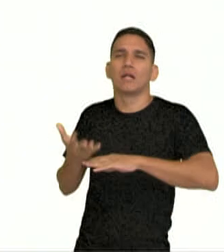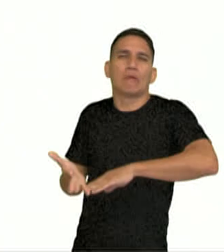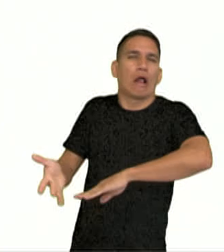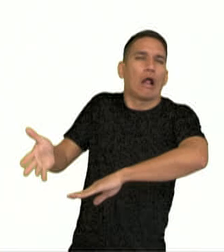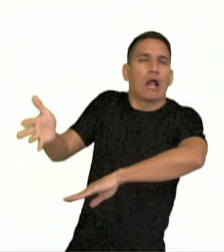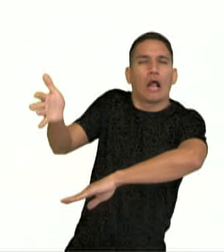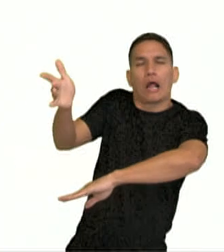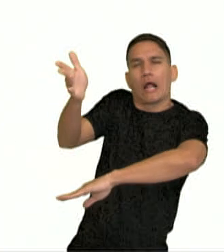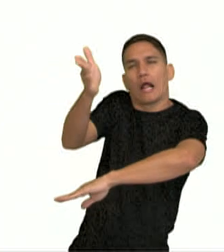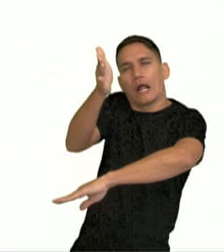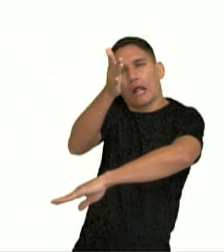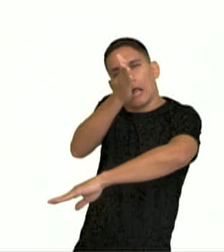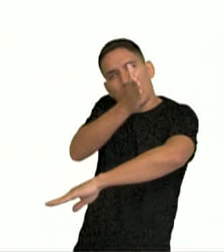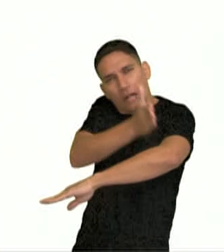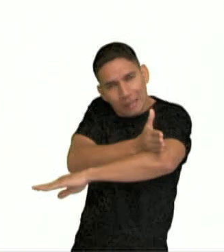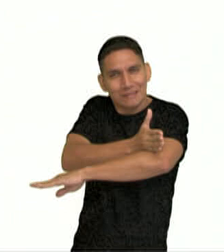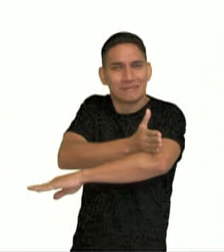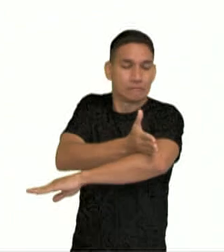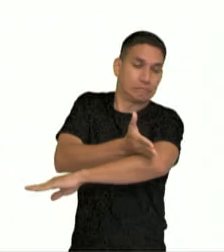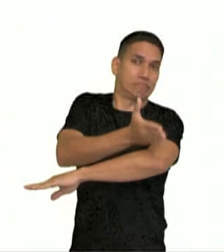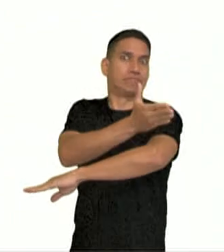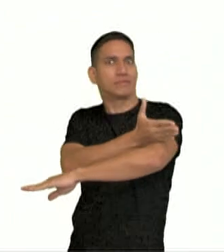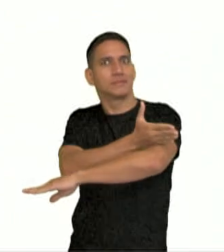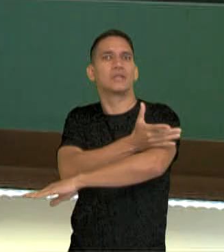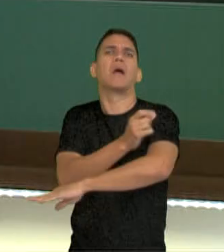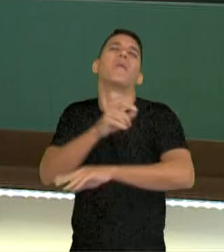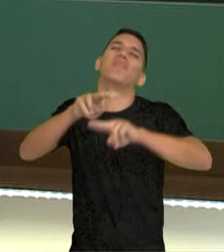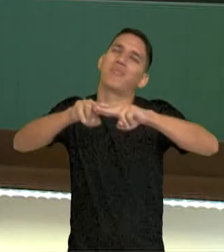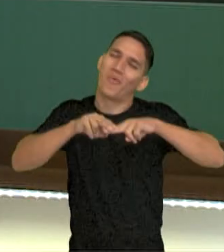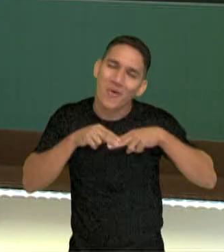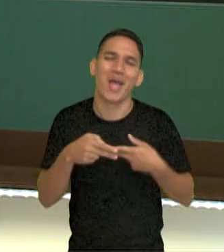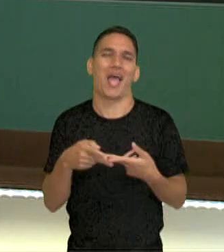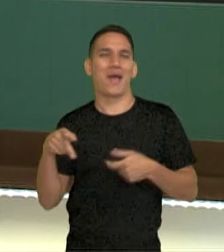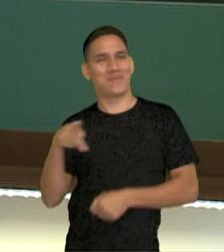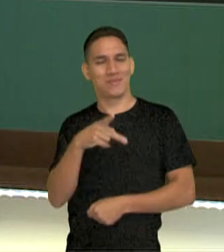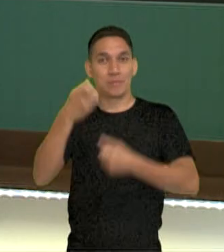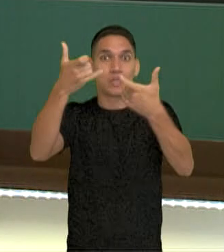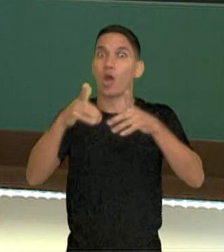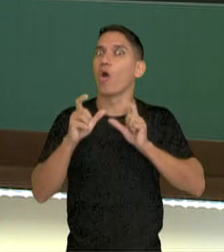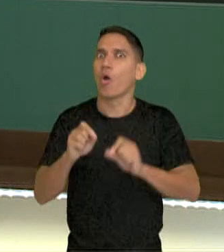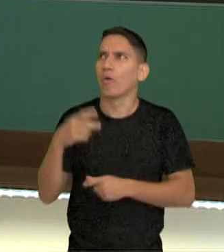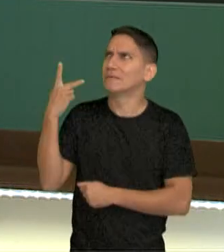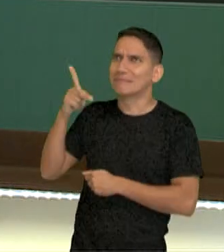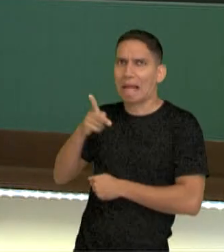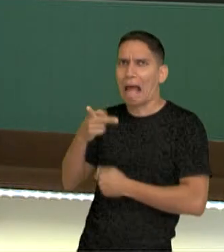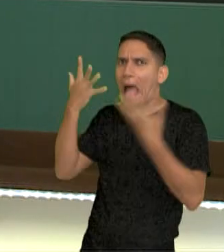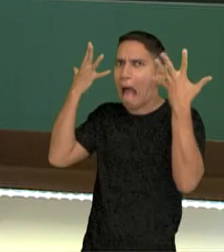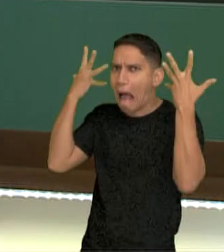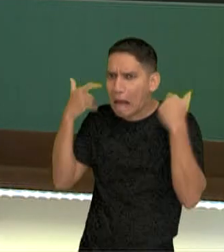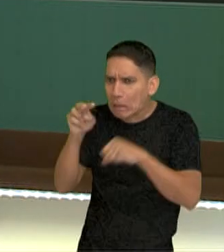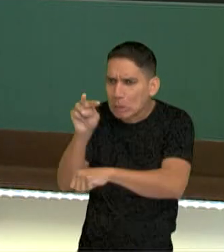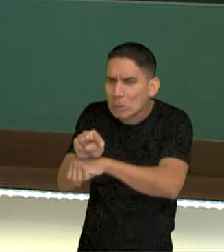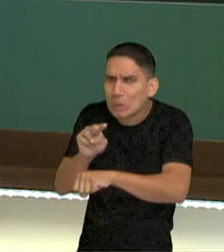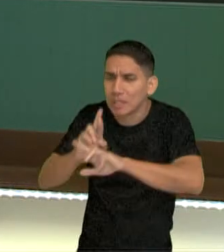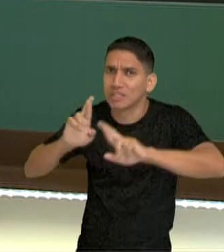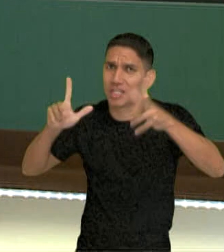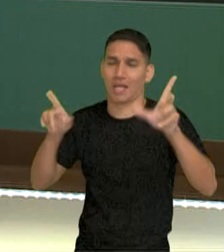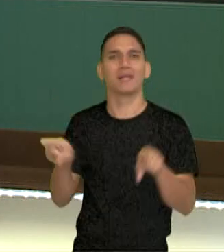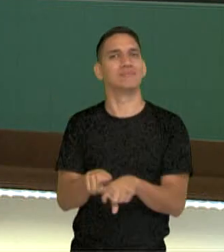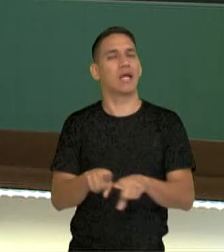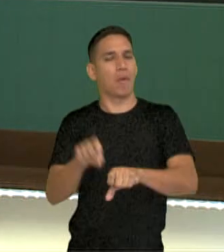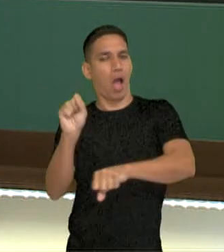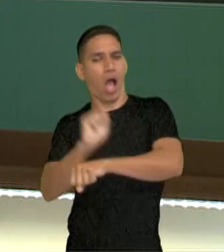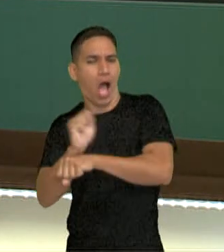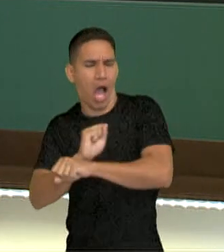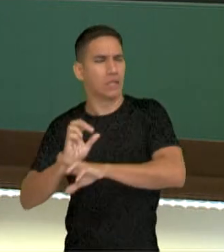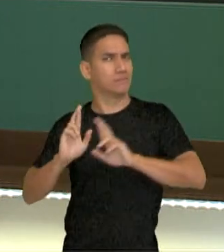da Pedra. Por isso que a teacher falou que eles têm uns animaizinhos de estimação diferente, um carro também